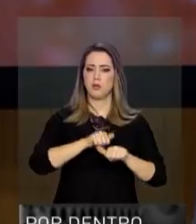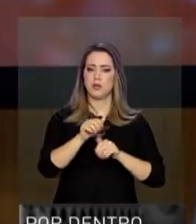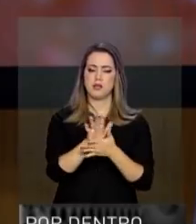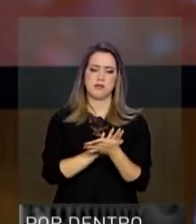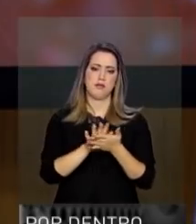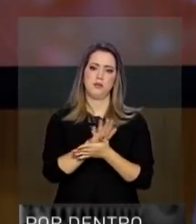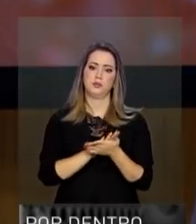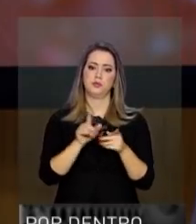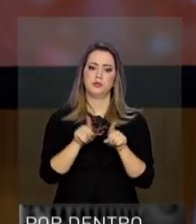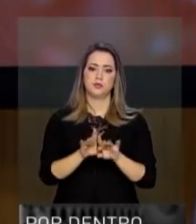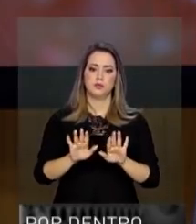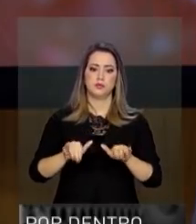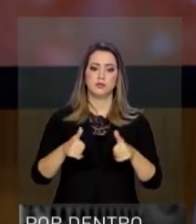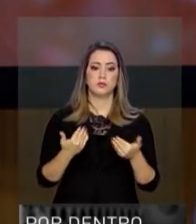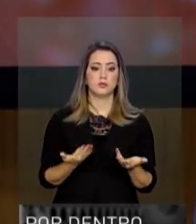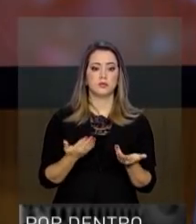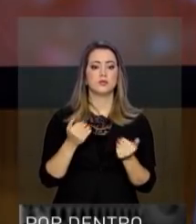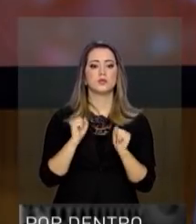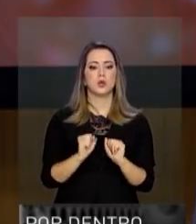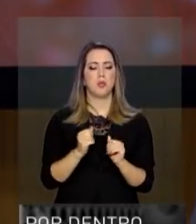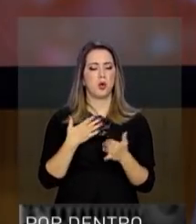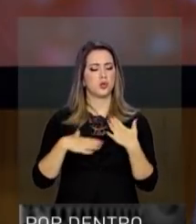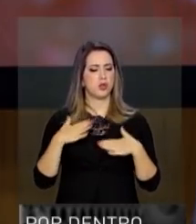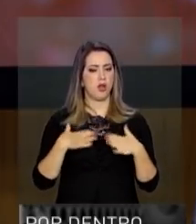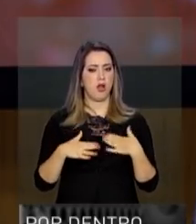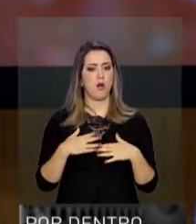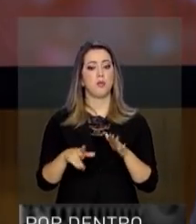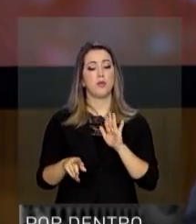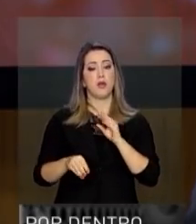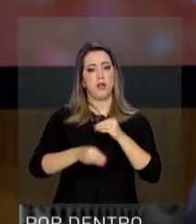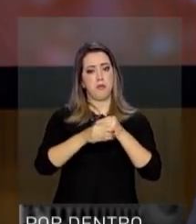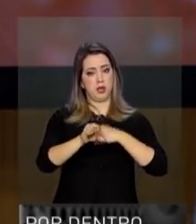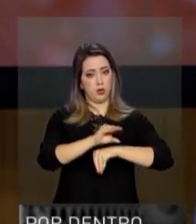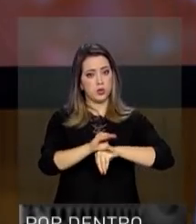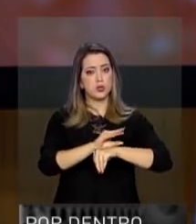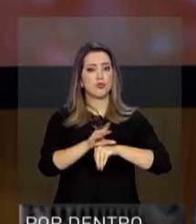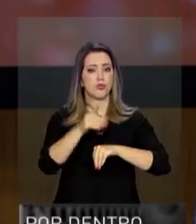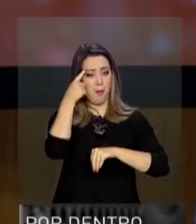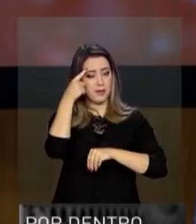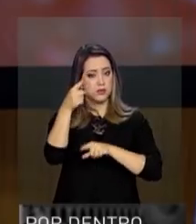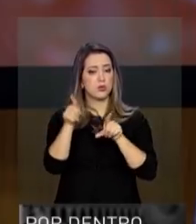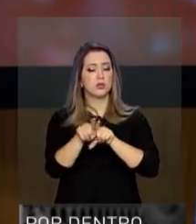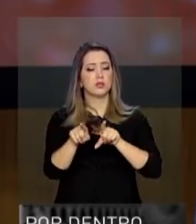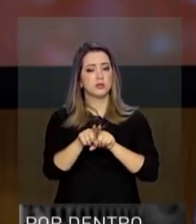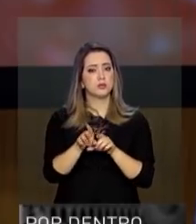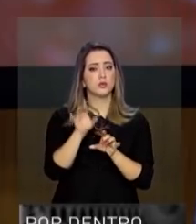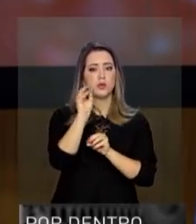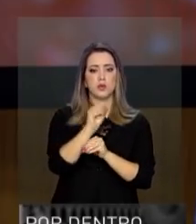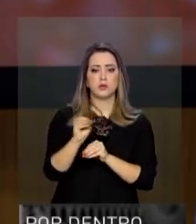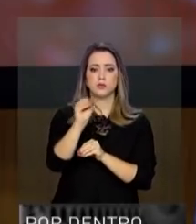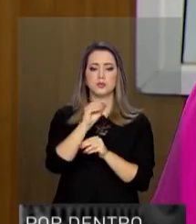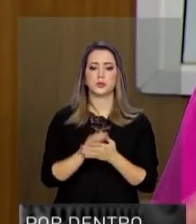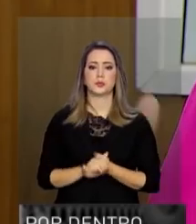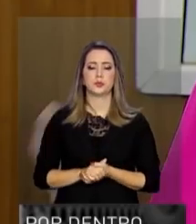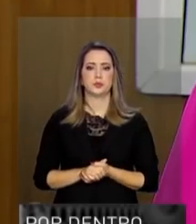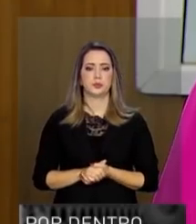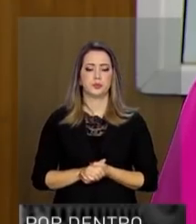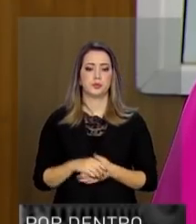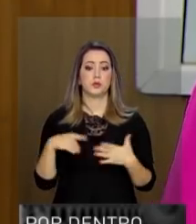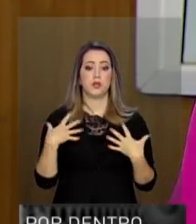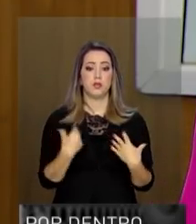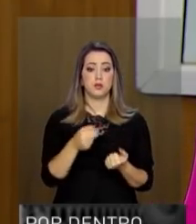absolutamente nada. Então, eles podem ficar tranquilos, a PEC pensou neles e vai tratar disso de maneira especial. Bom, agora então a gente